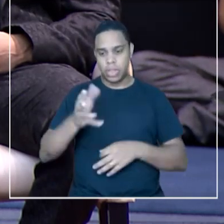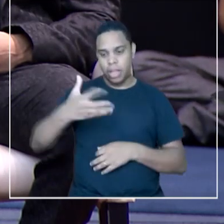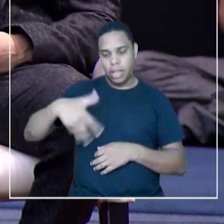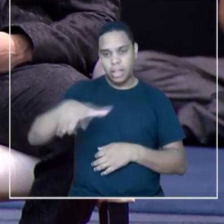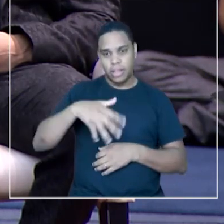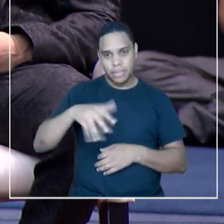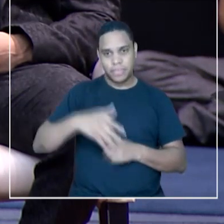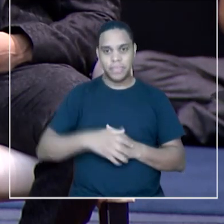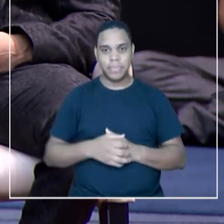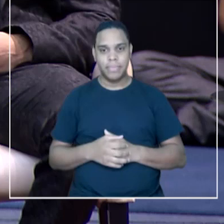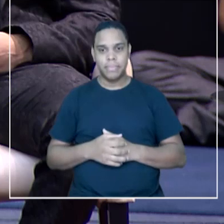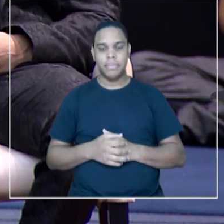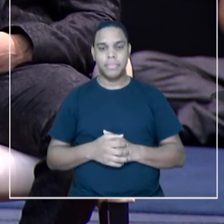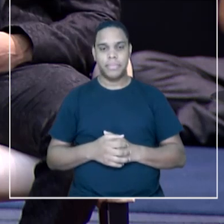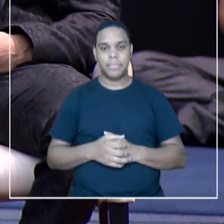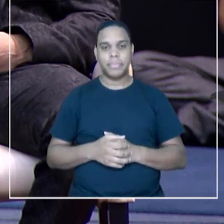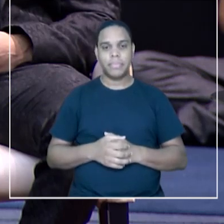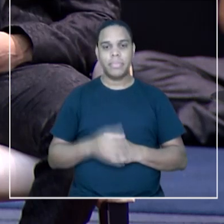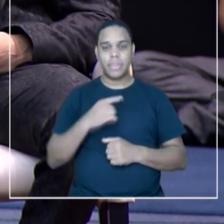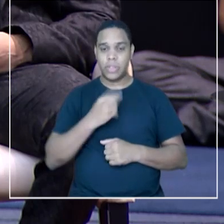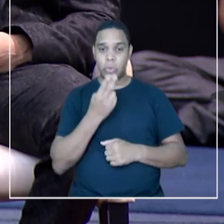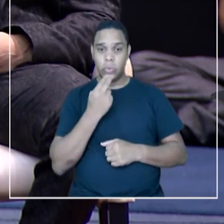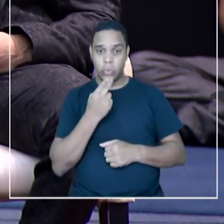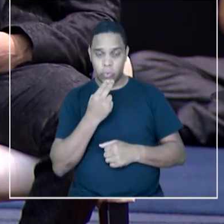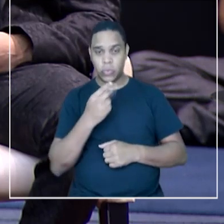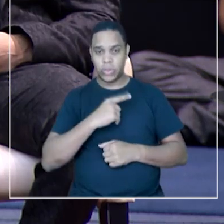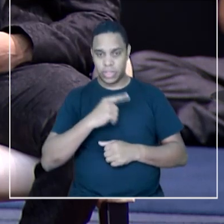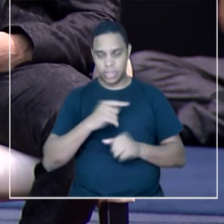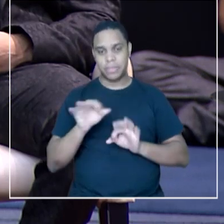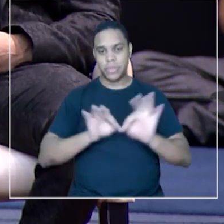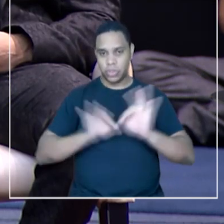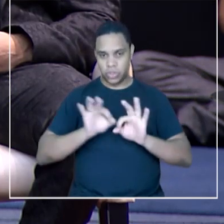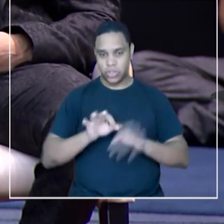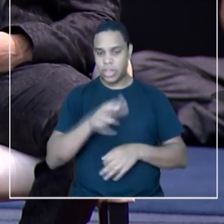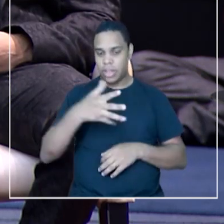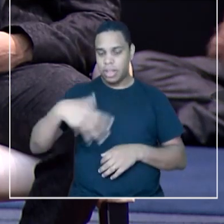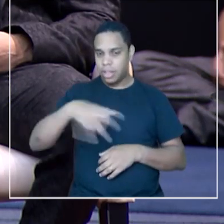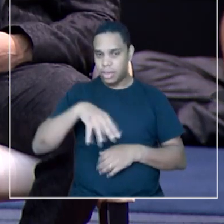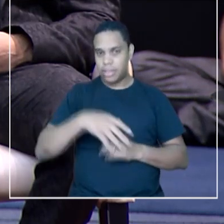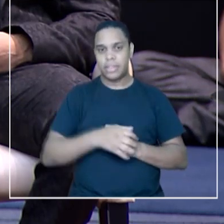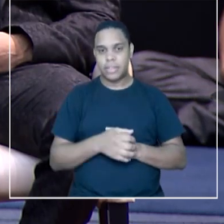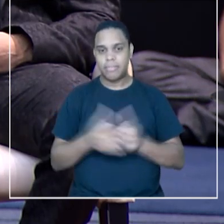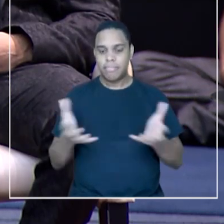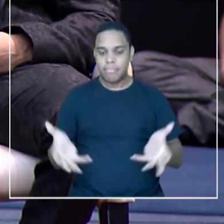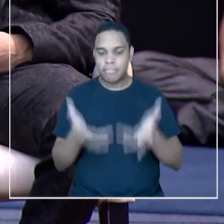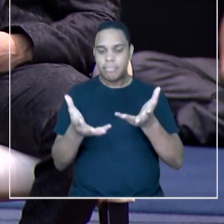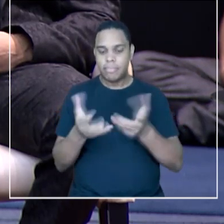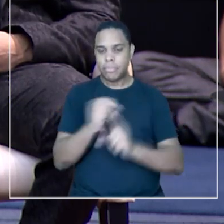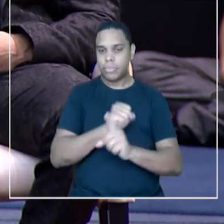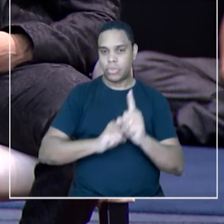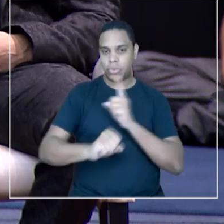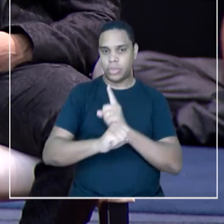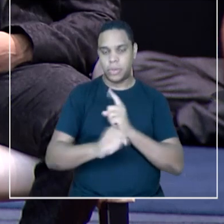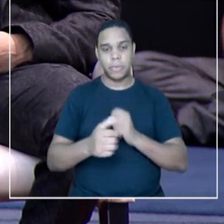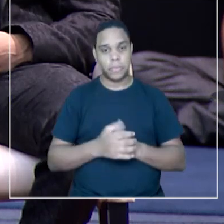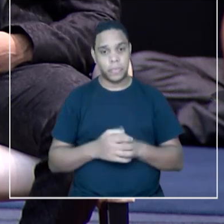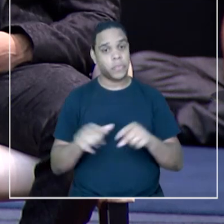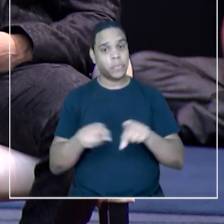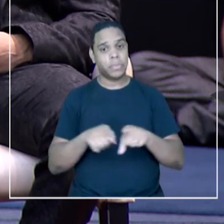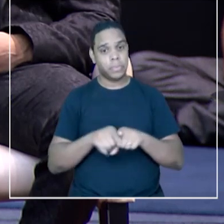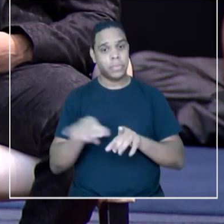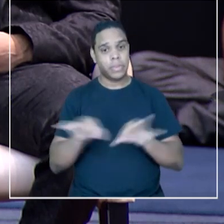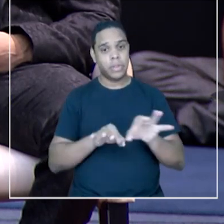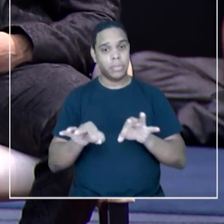de nutrição, há projetos na área de promoção social e há projetos com os